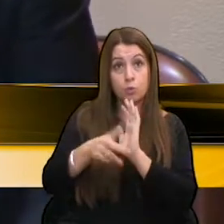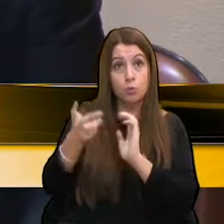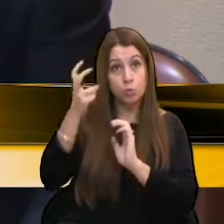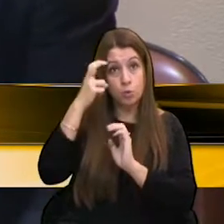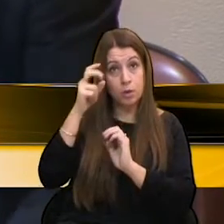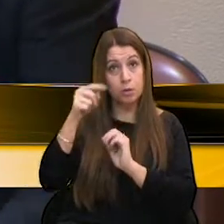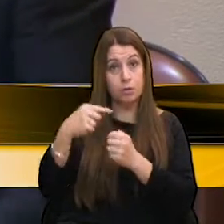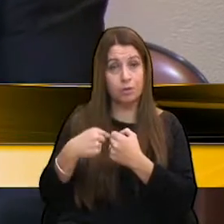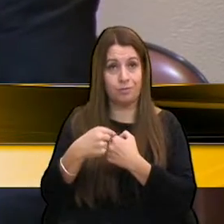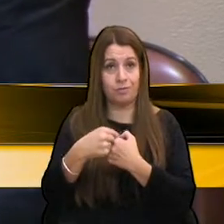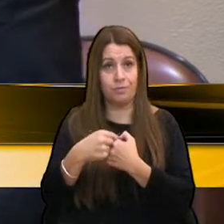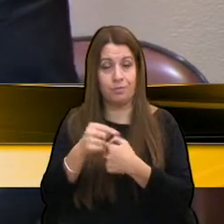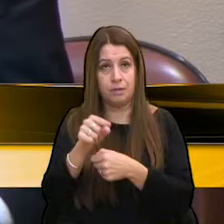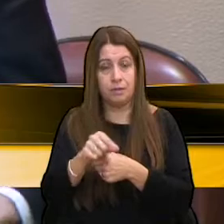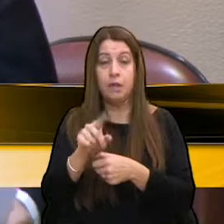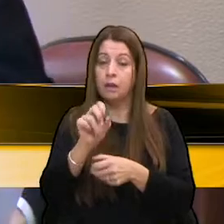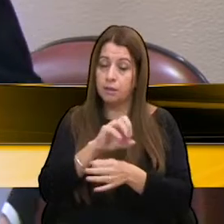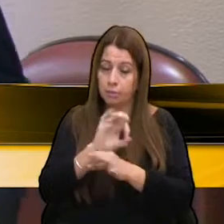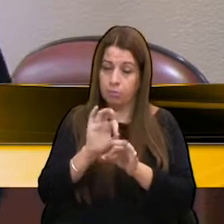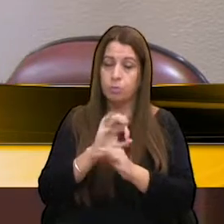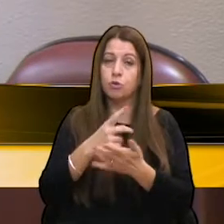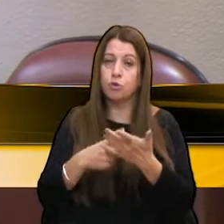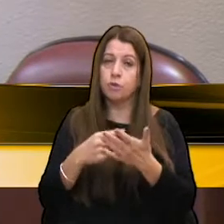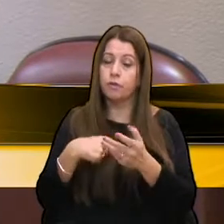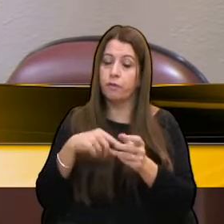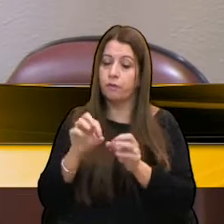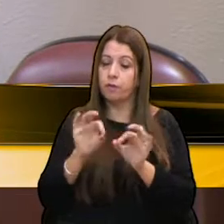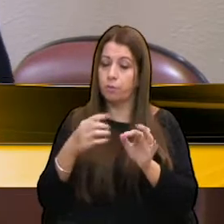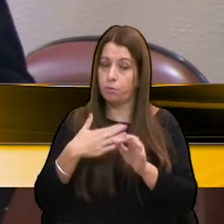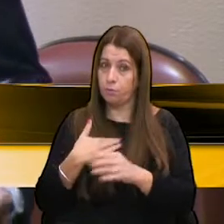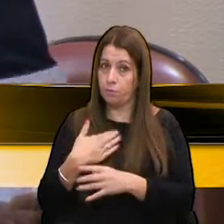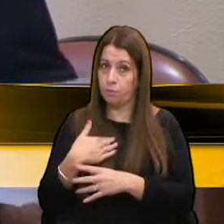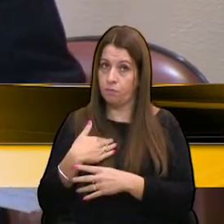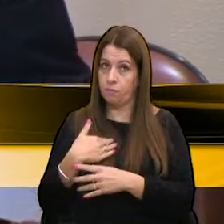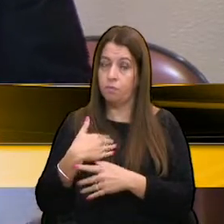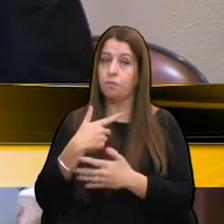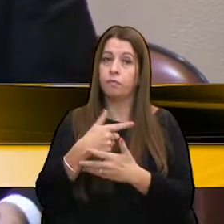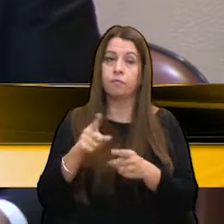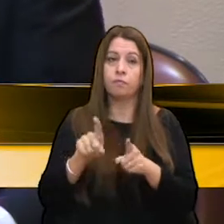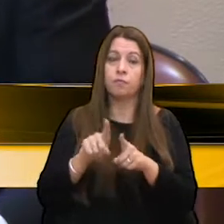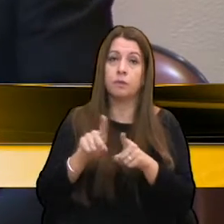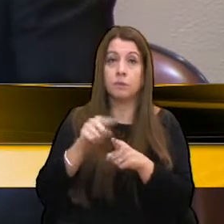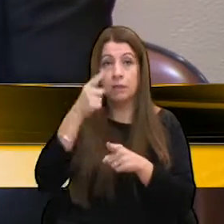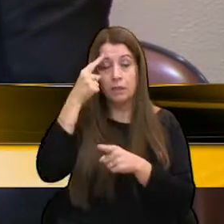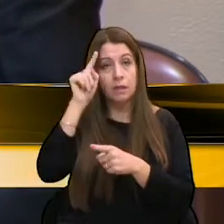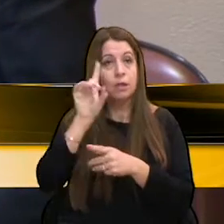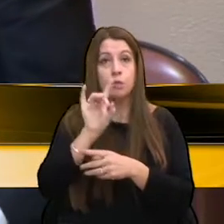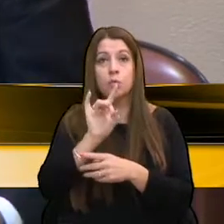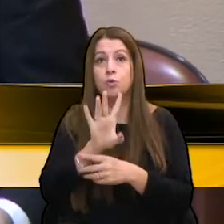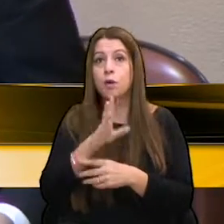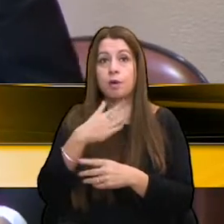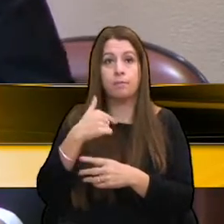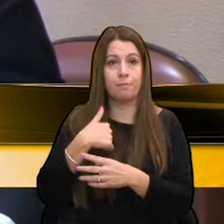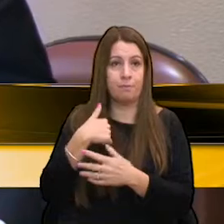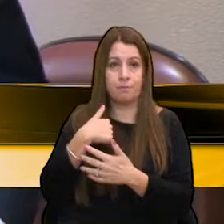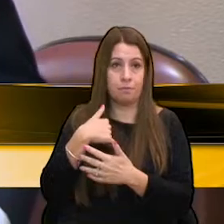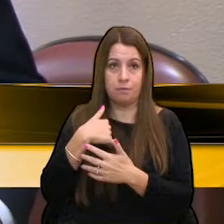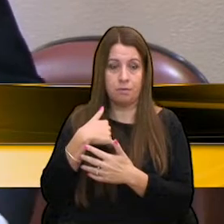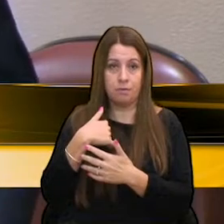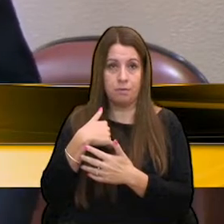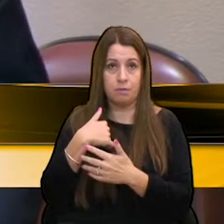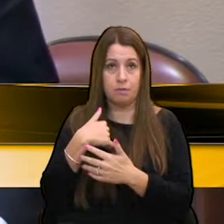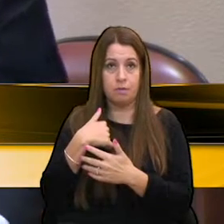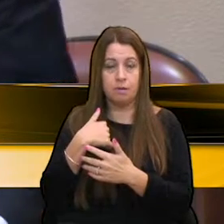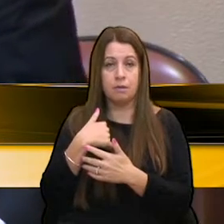Esse projeto, ele foi elaborado por este vereador, mas também a ideia não partiu somente deste vereador. É